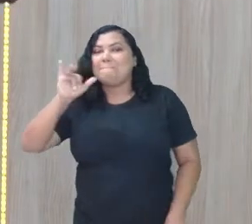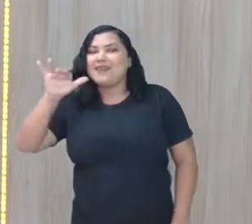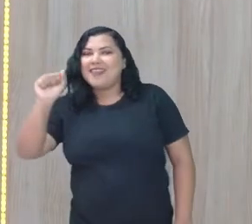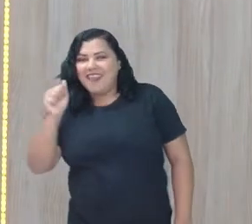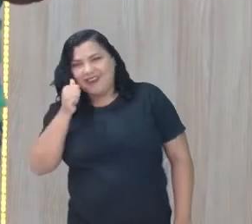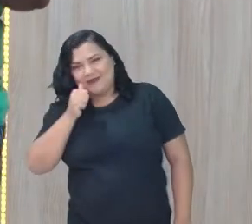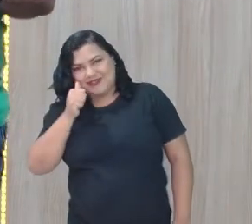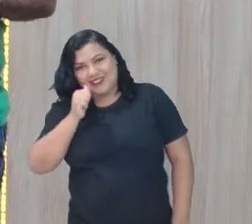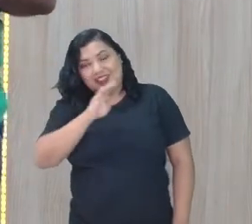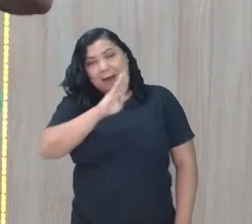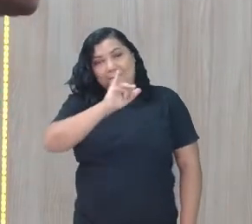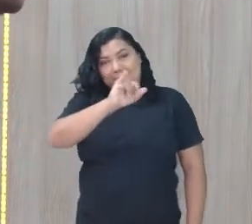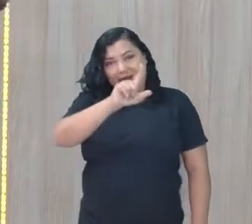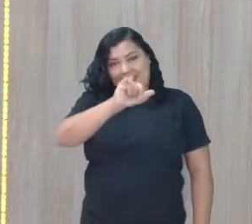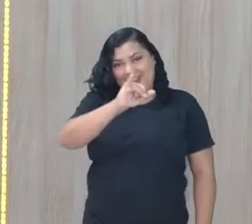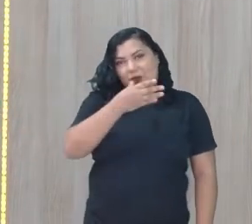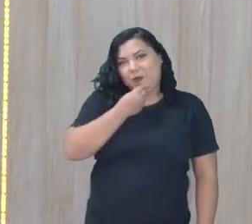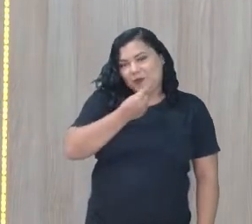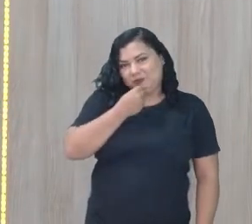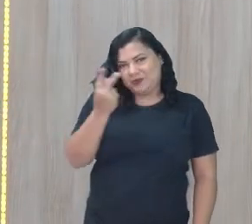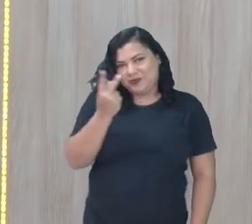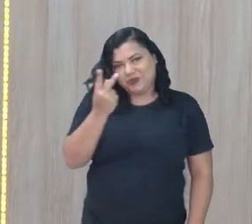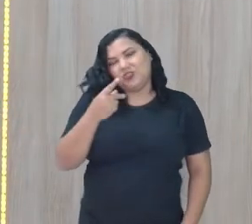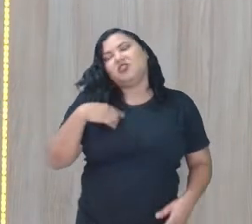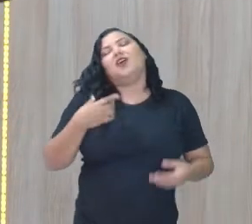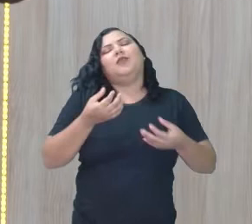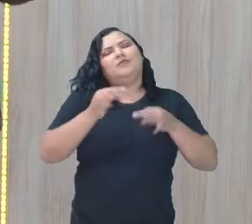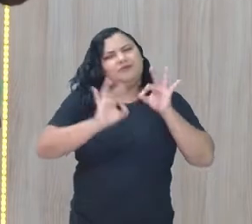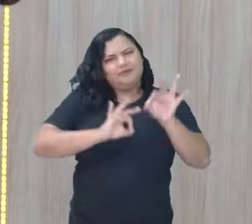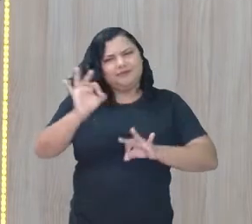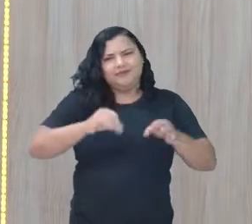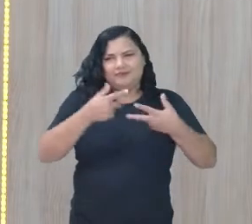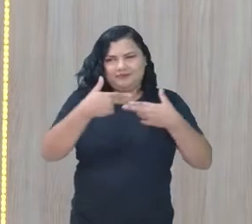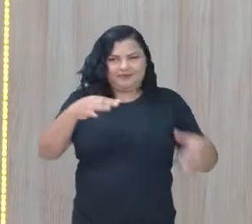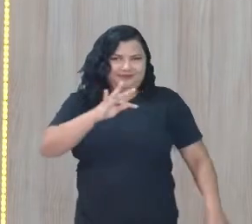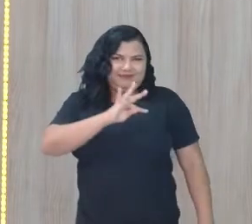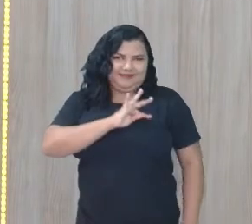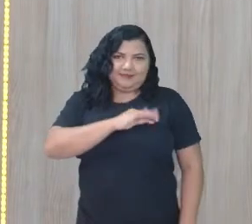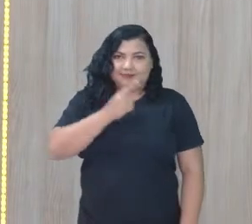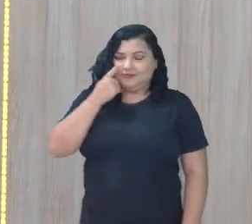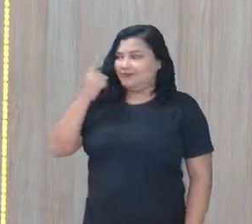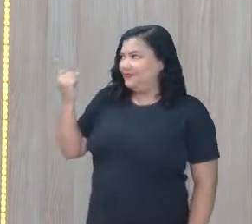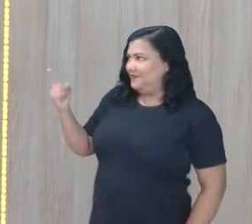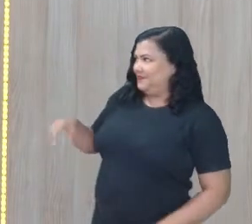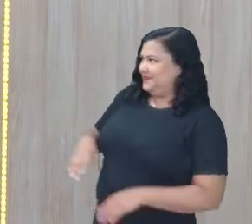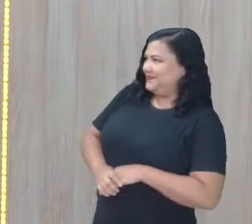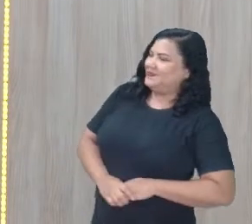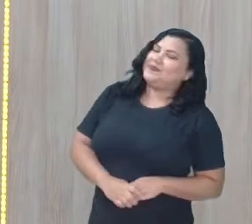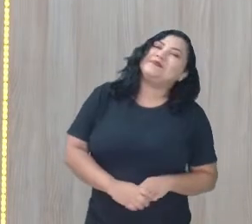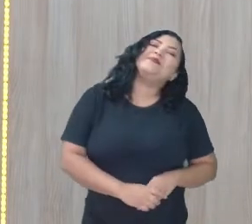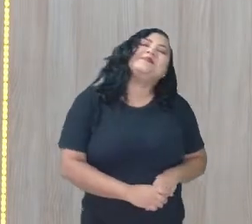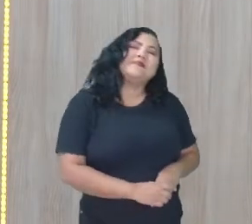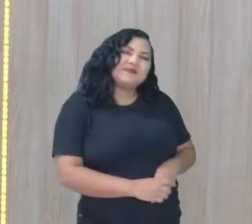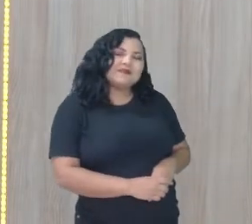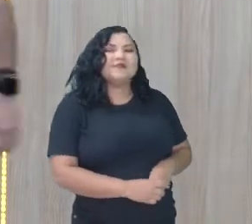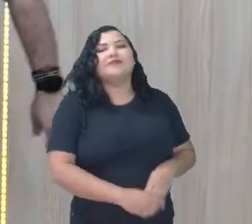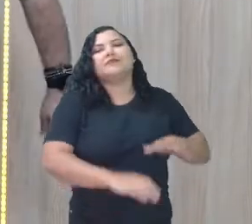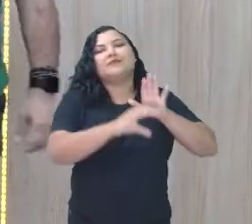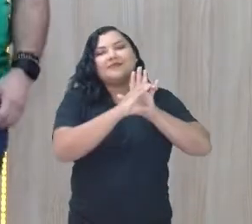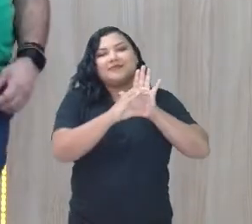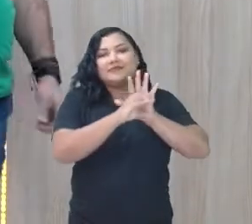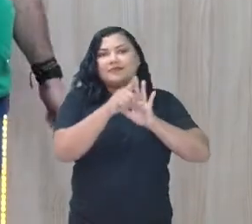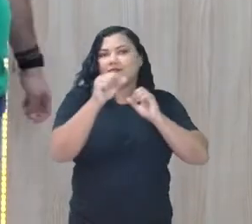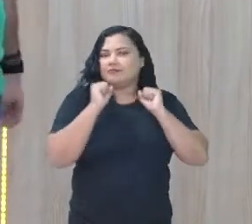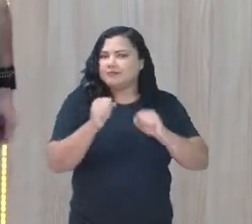lá no estúdio fazendo a transmissão para vocês, e Billy Boy já jogou aqui, os QR Codes.